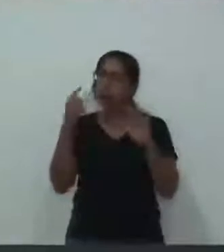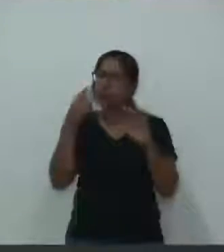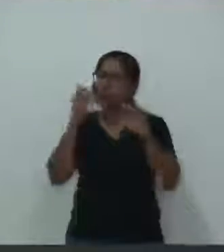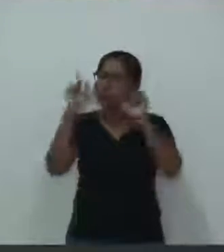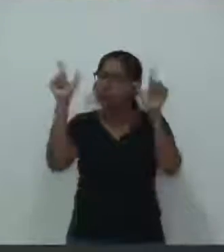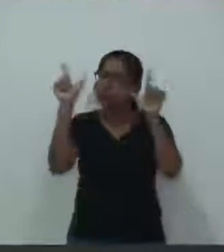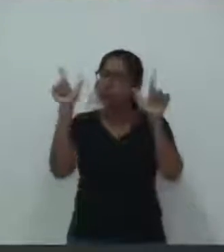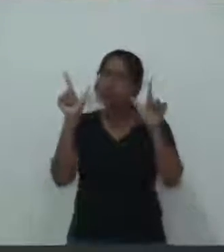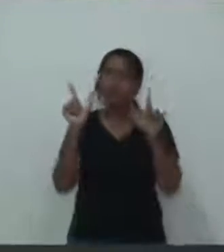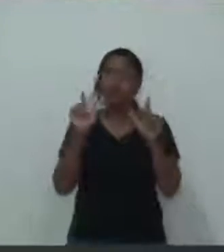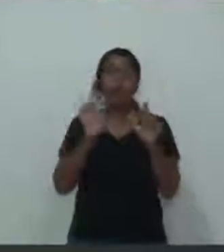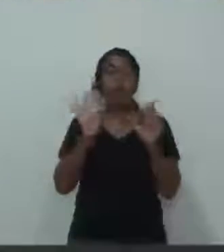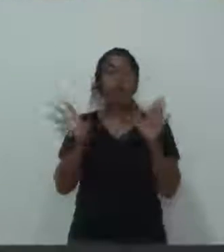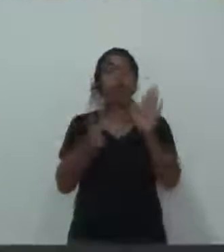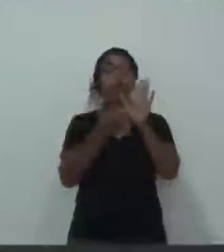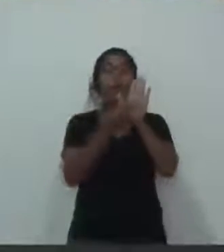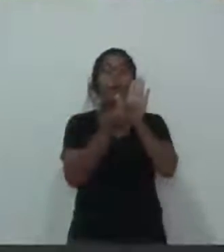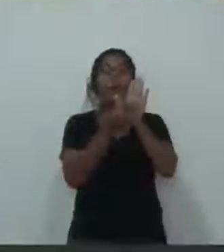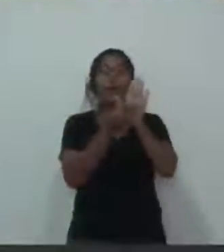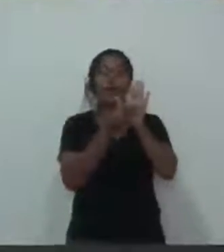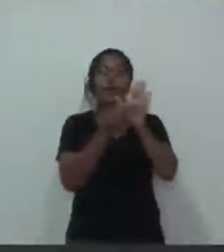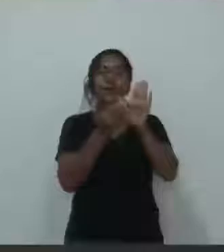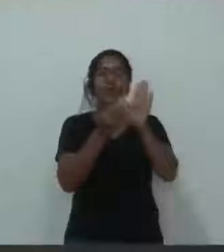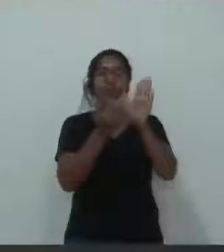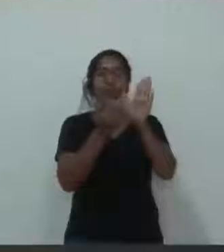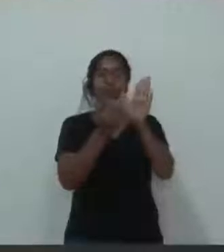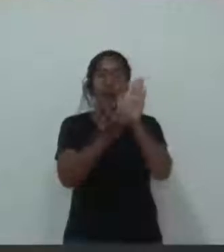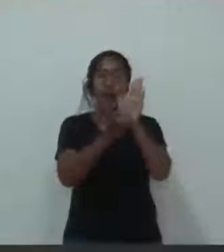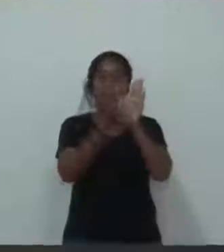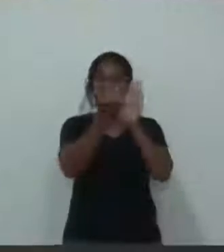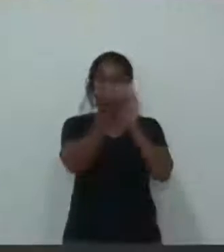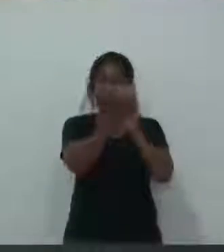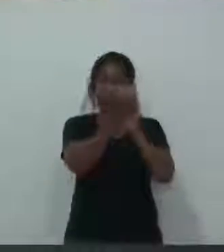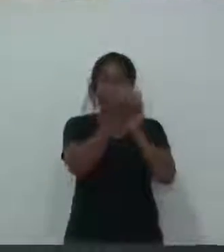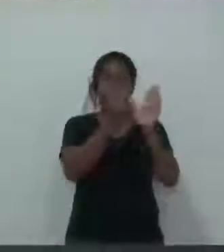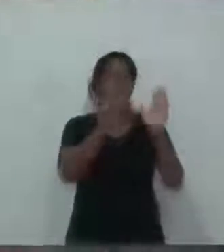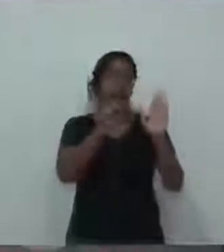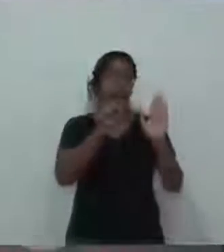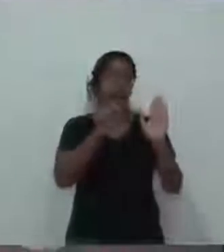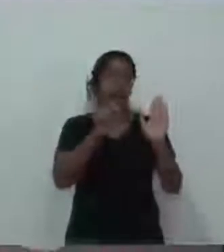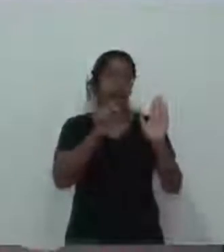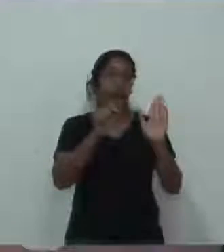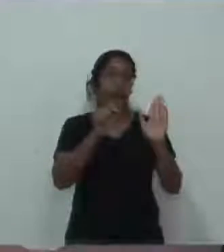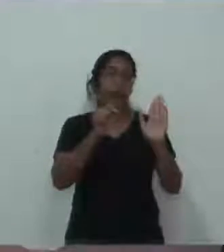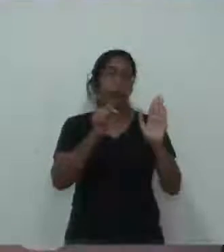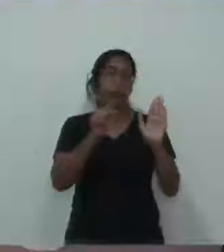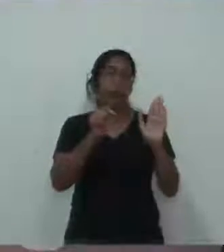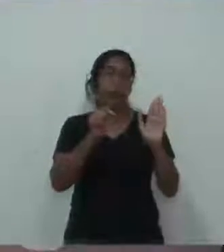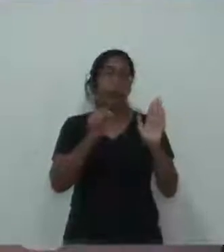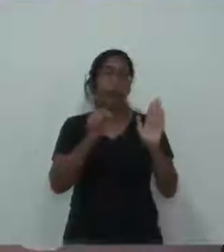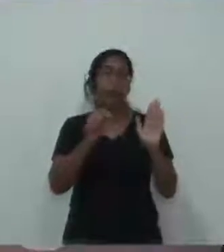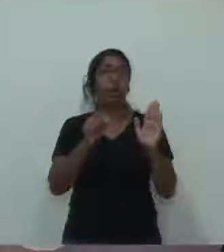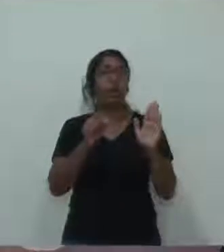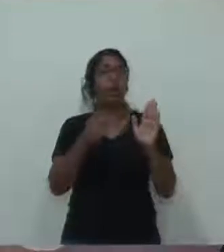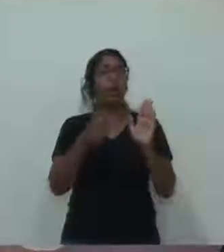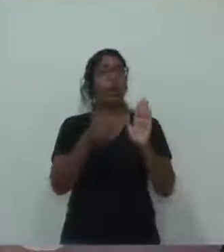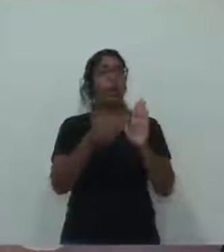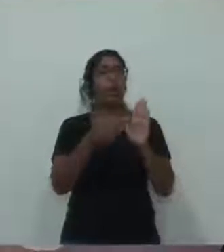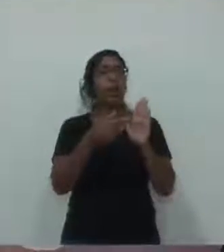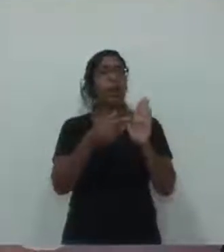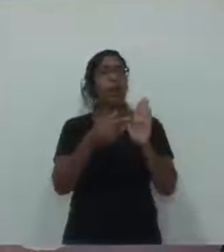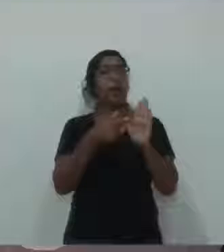emenda modificativa aí, disse dela que ela cria responsabilidade, cria custo para